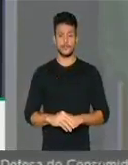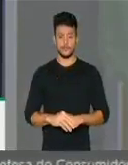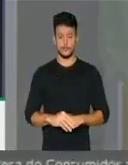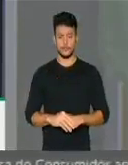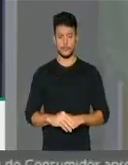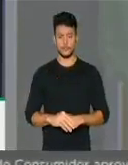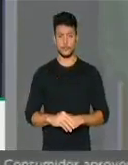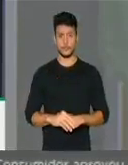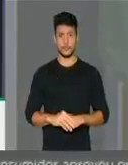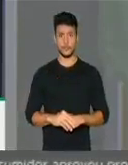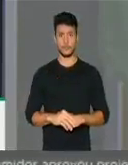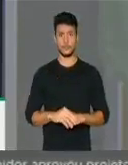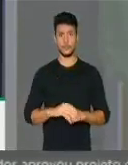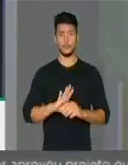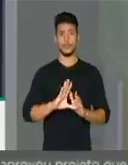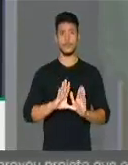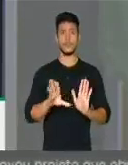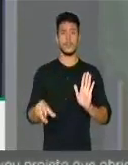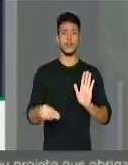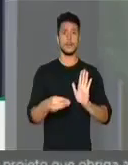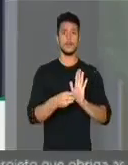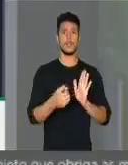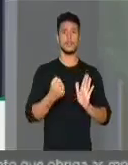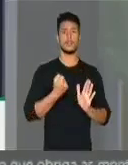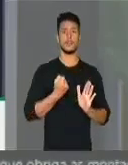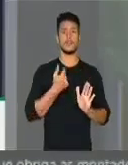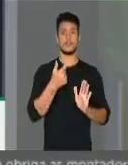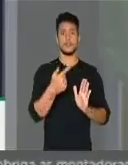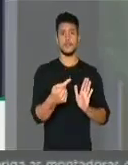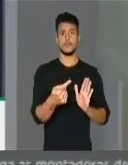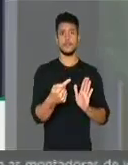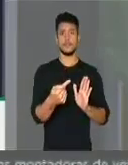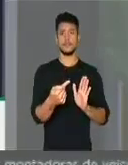A emenda de número 7.